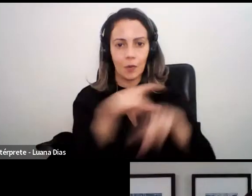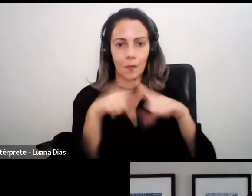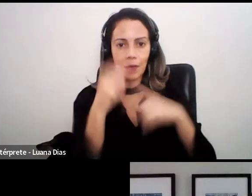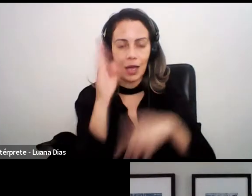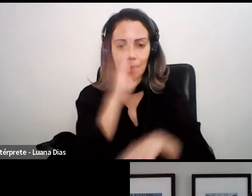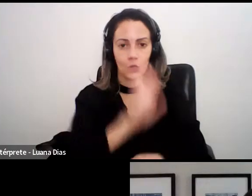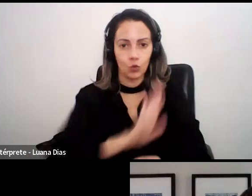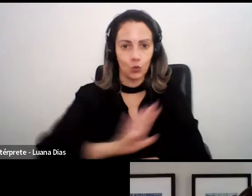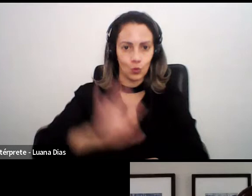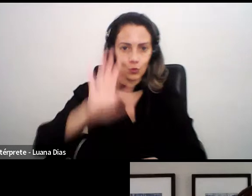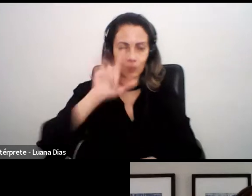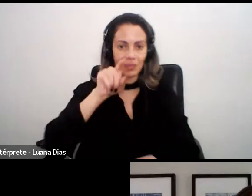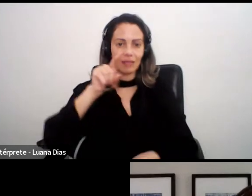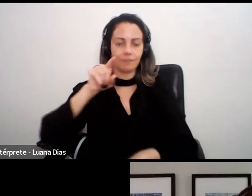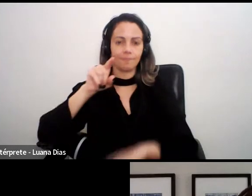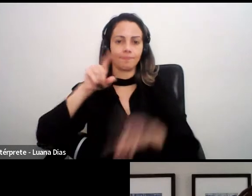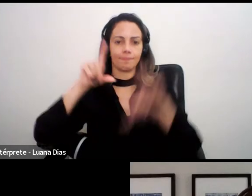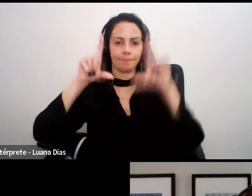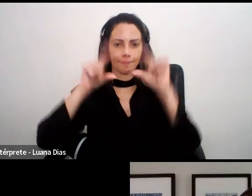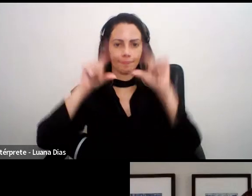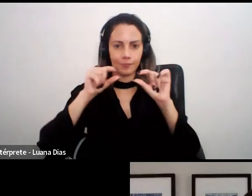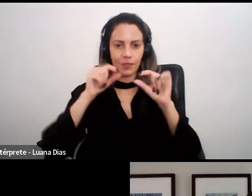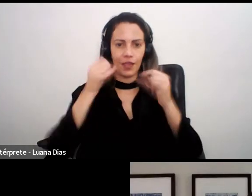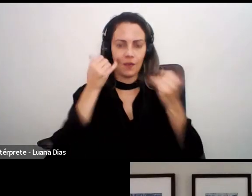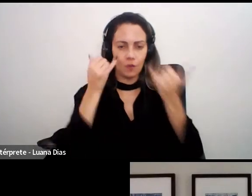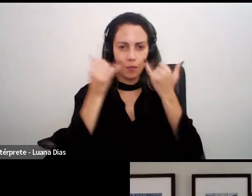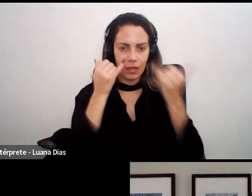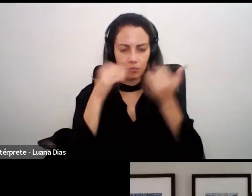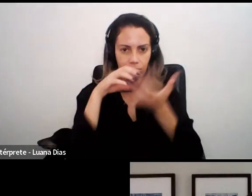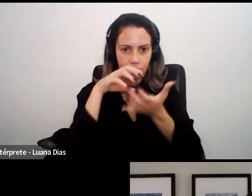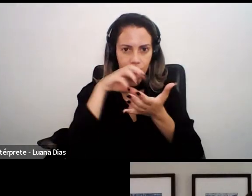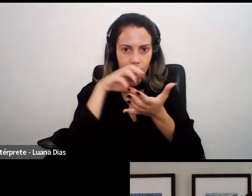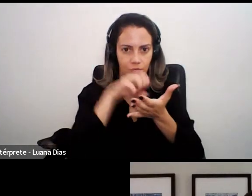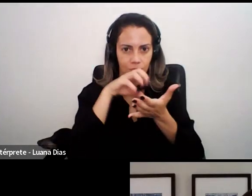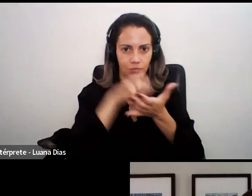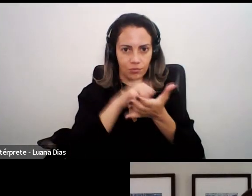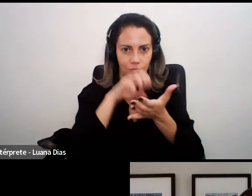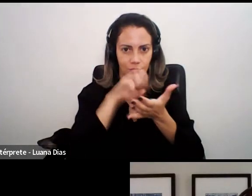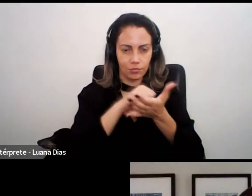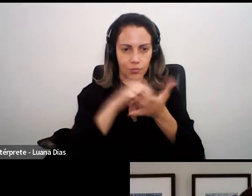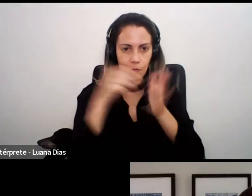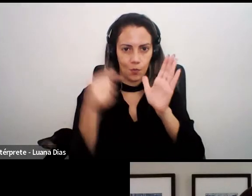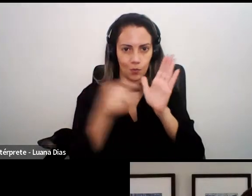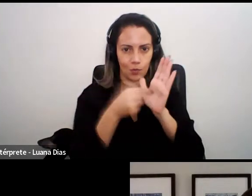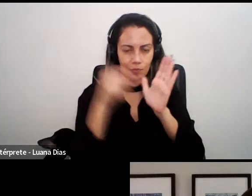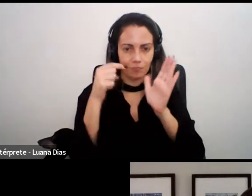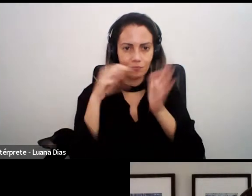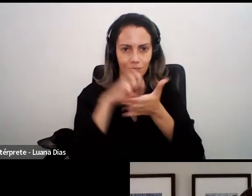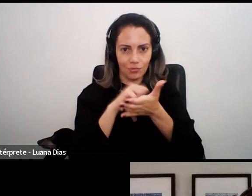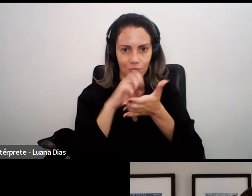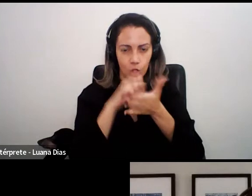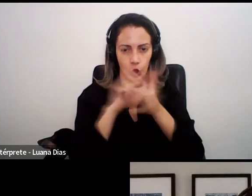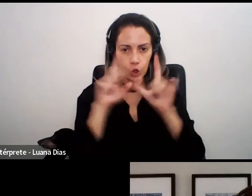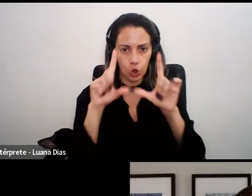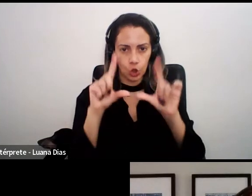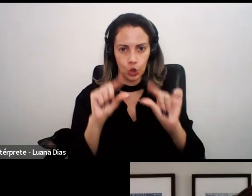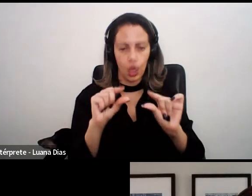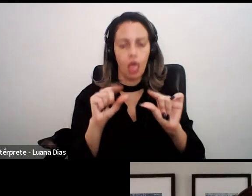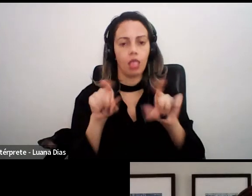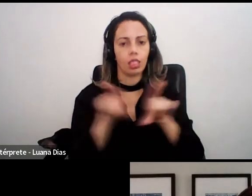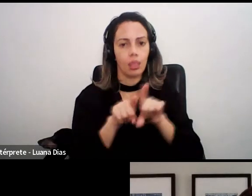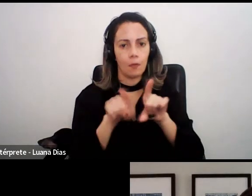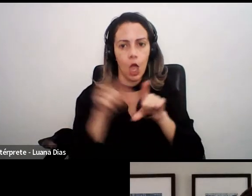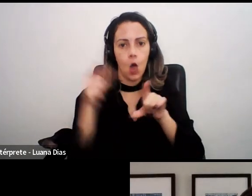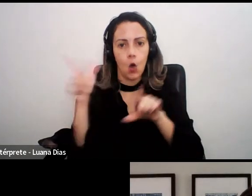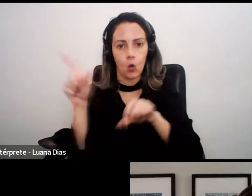desses dados de registros policiais de violência doméstica foram observados também em outros